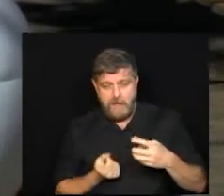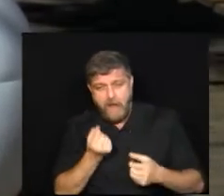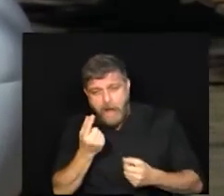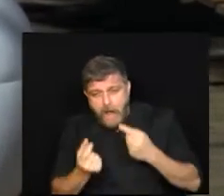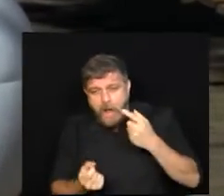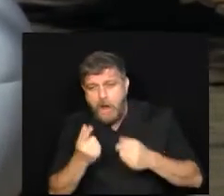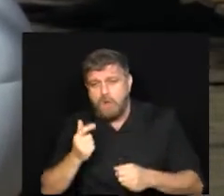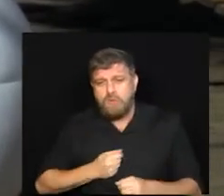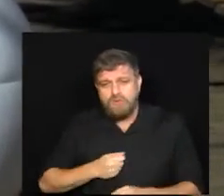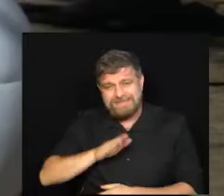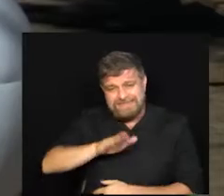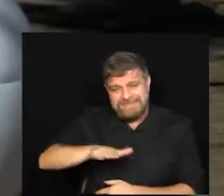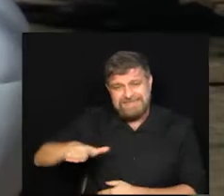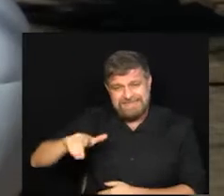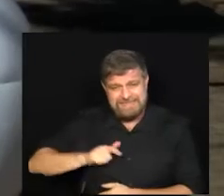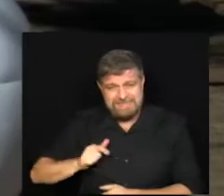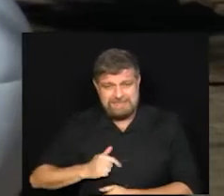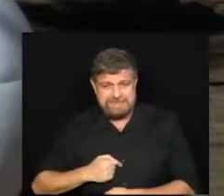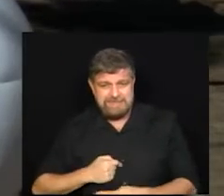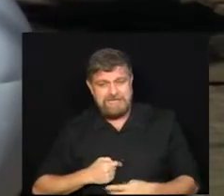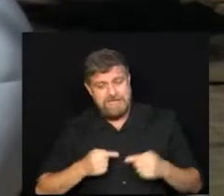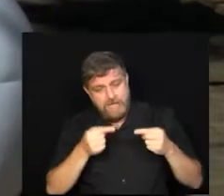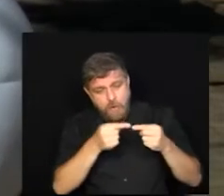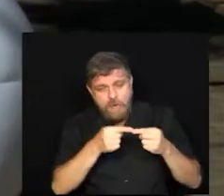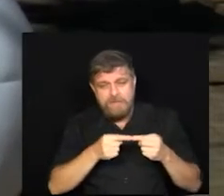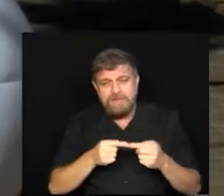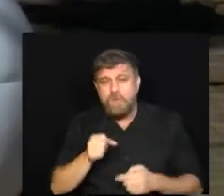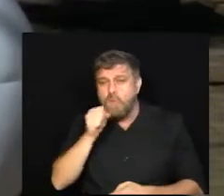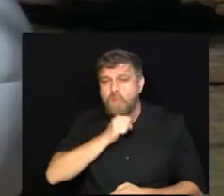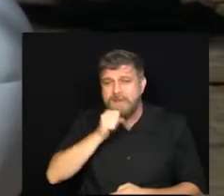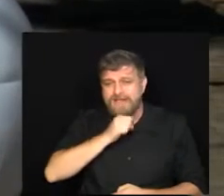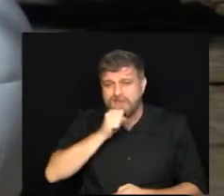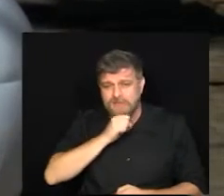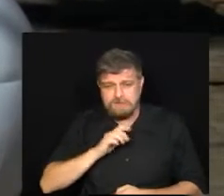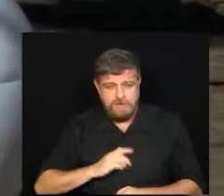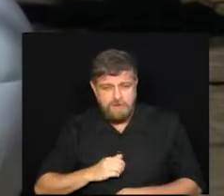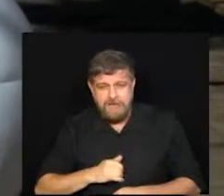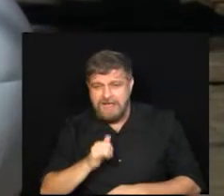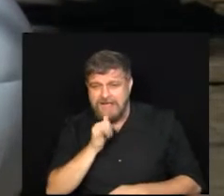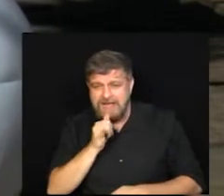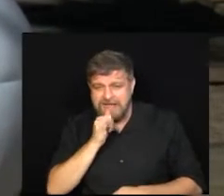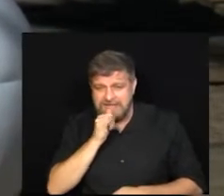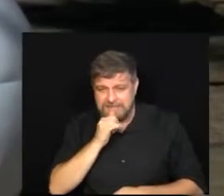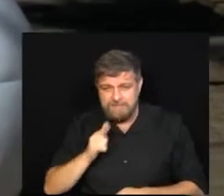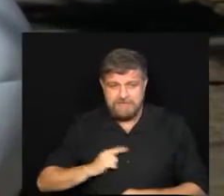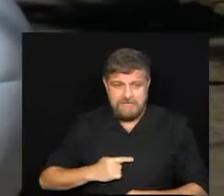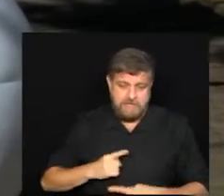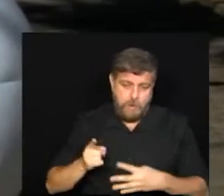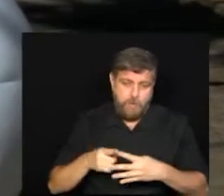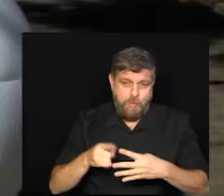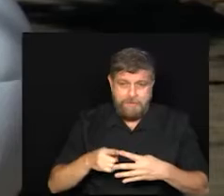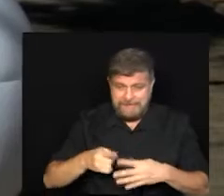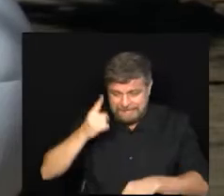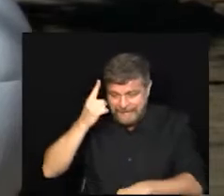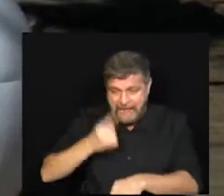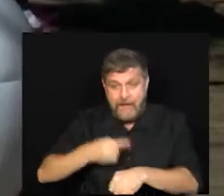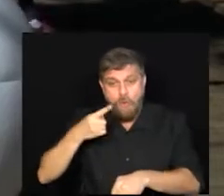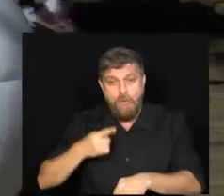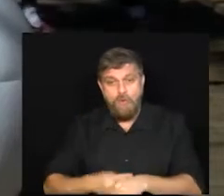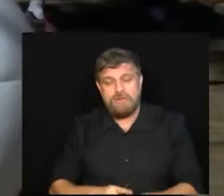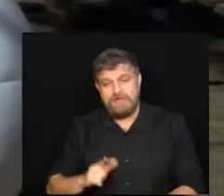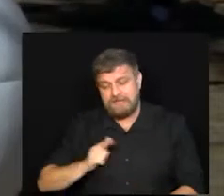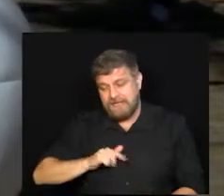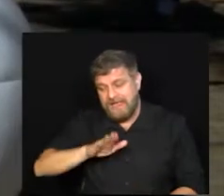mais comuns em crianças e alguns mais comuns em idosos. Então, por exemplo, a leucemia linfoblástica aguda, ela é muito mais comum